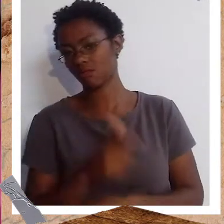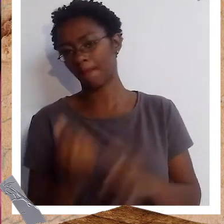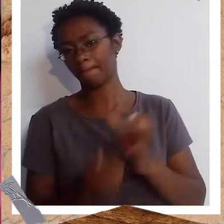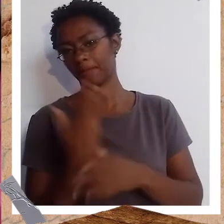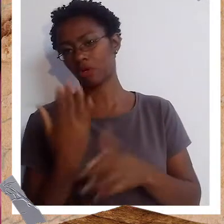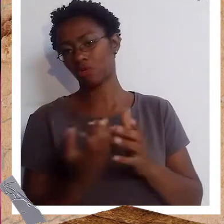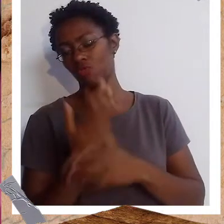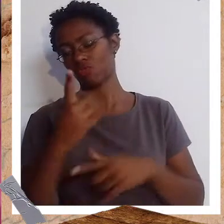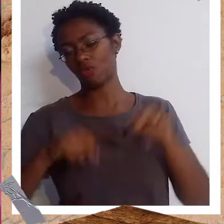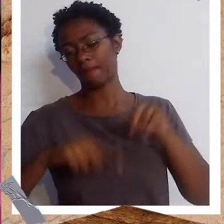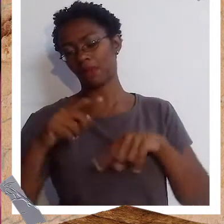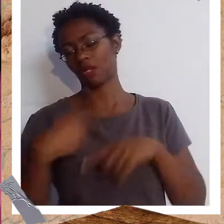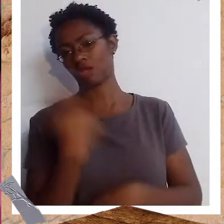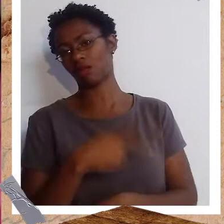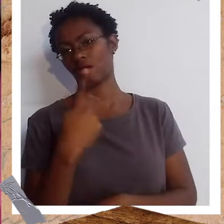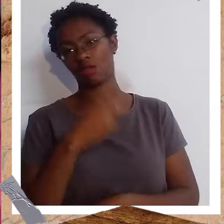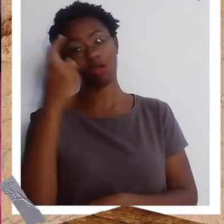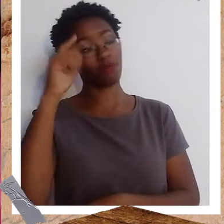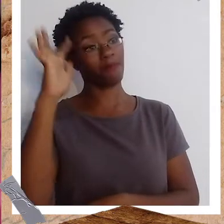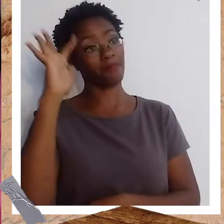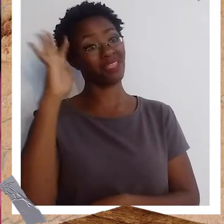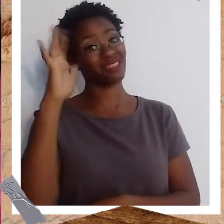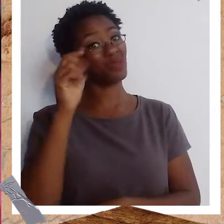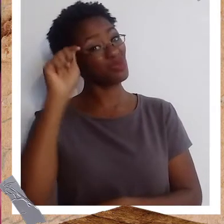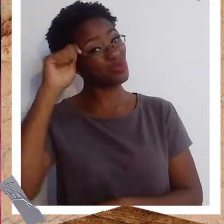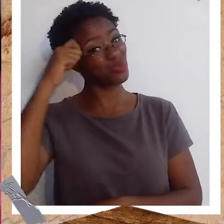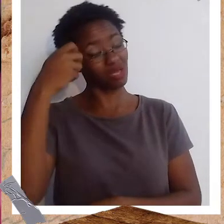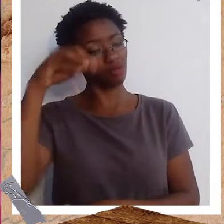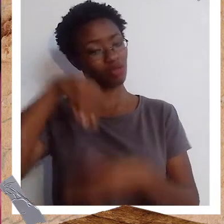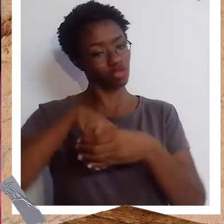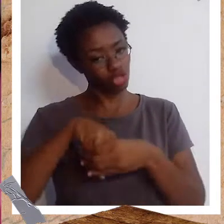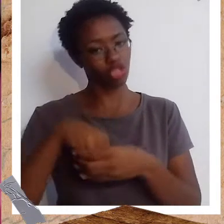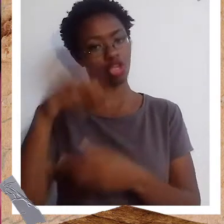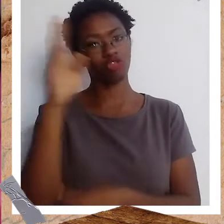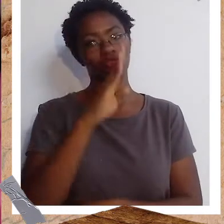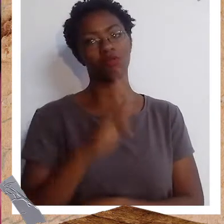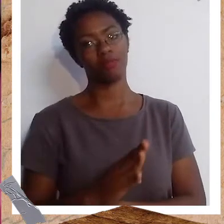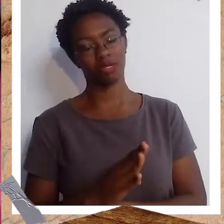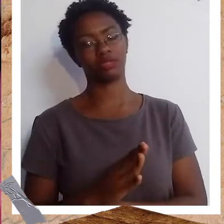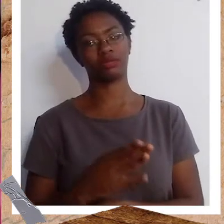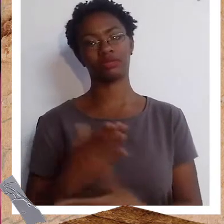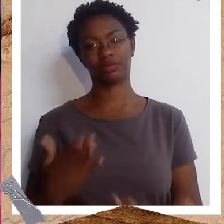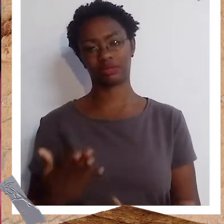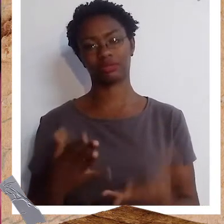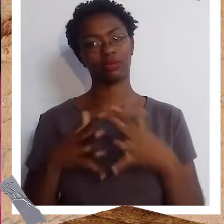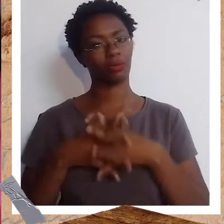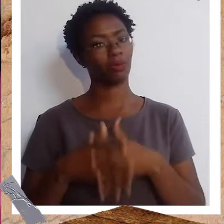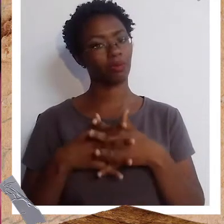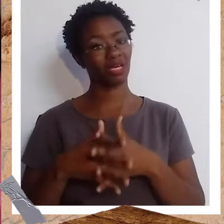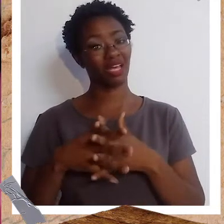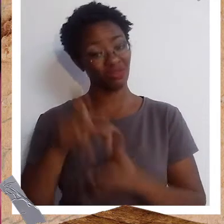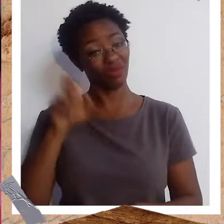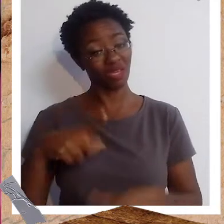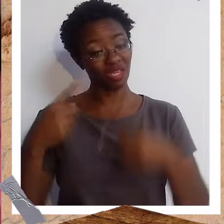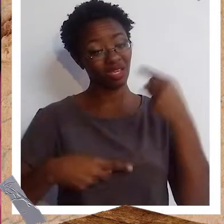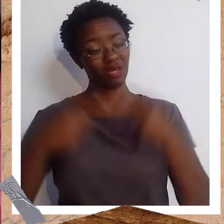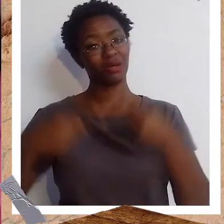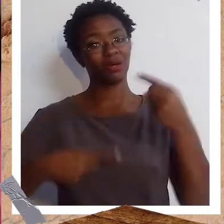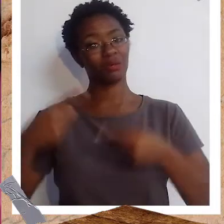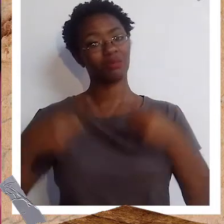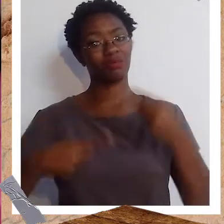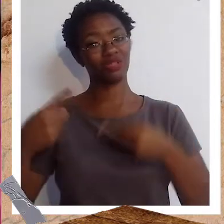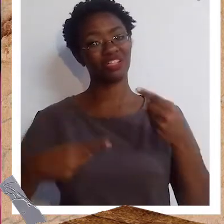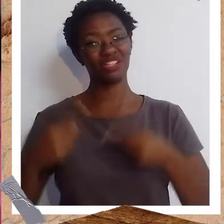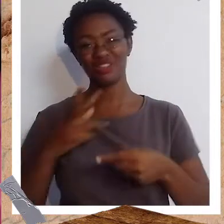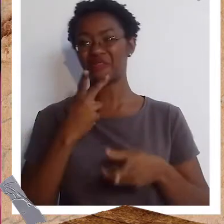produção de um pensamento negro nesse país. A Carolina foi vítima de epistemicídio, assim, é político, né, fazer uma assertiva dessa,